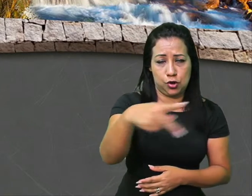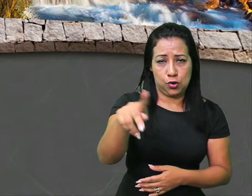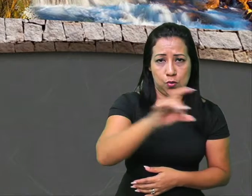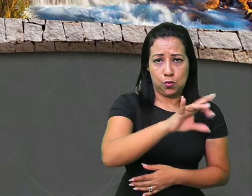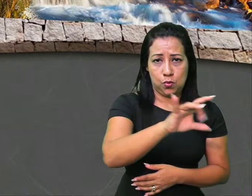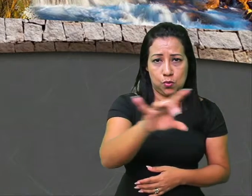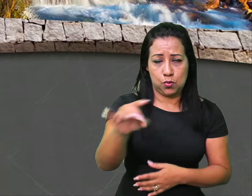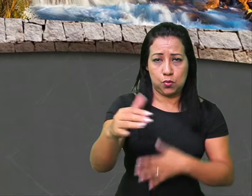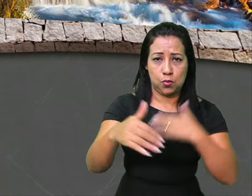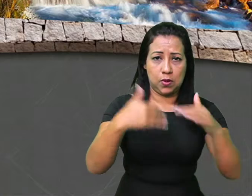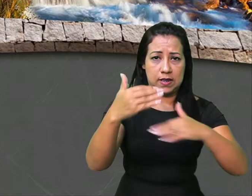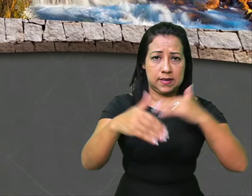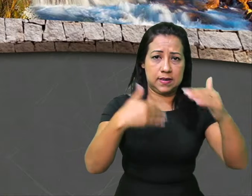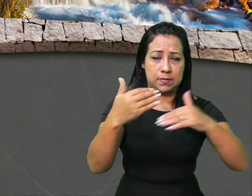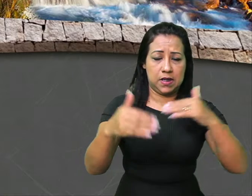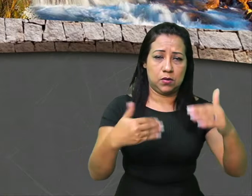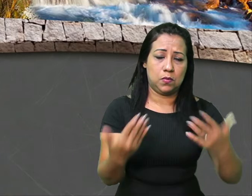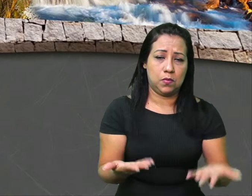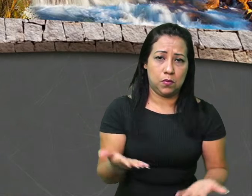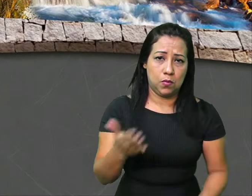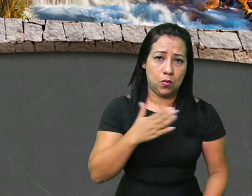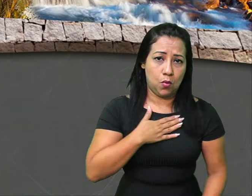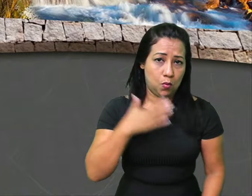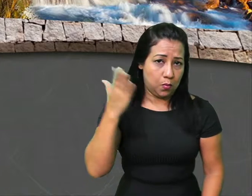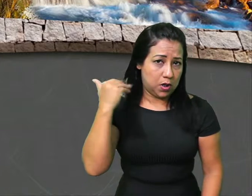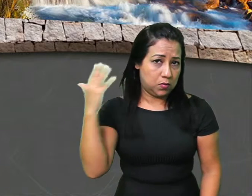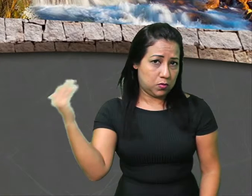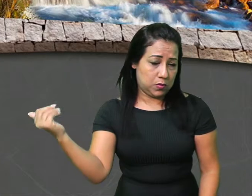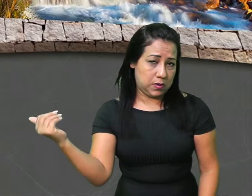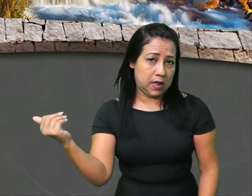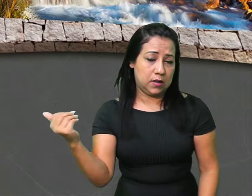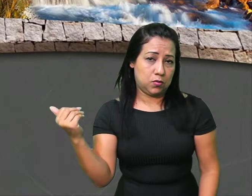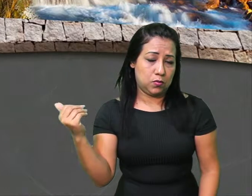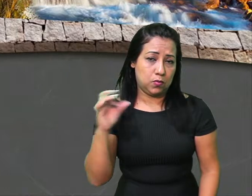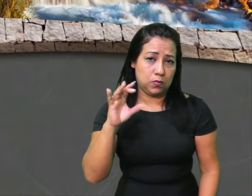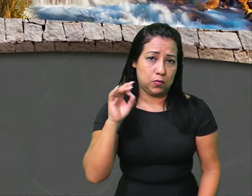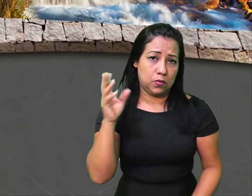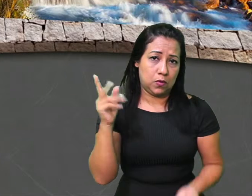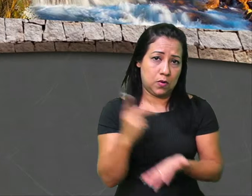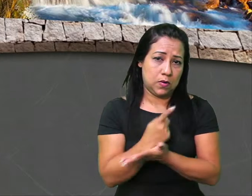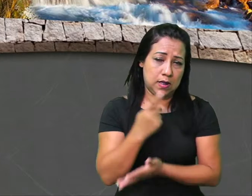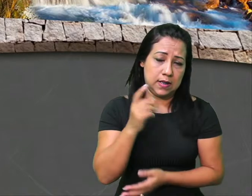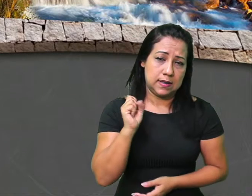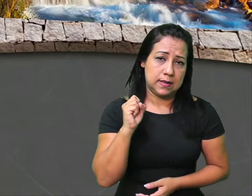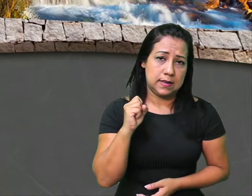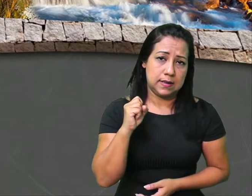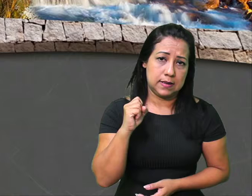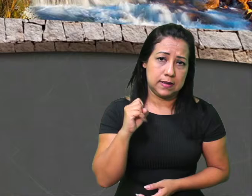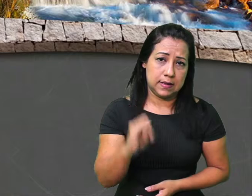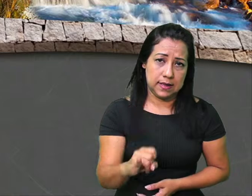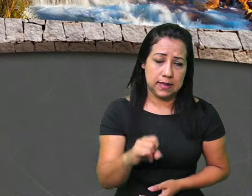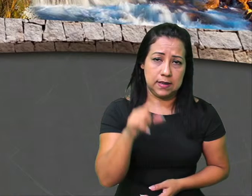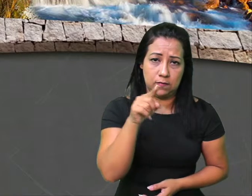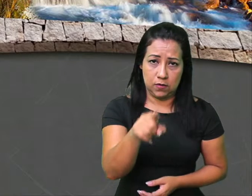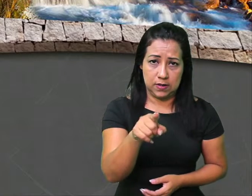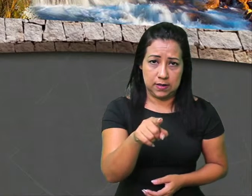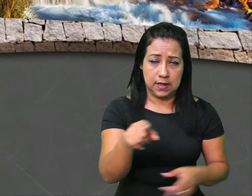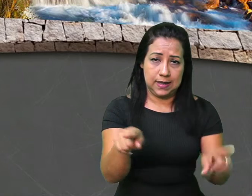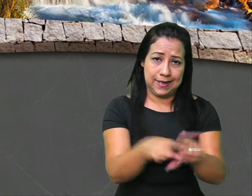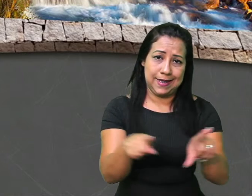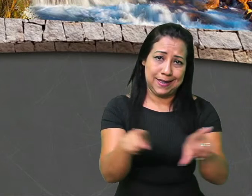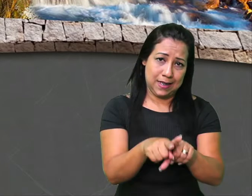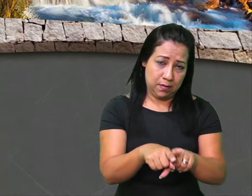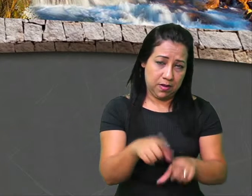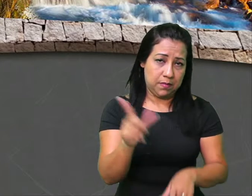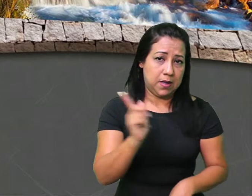meu sucesso só ocorrerá se você tiver sucesso. Hoje, o sucesso